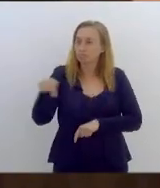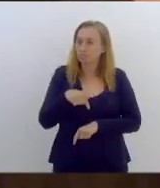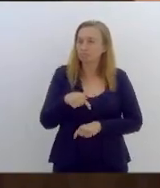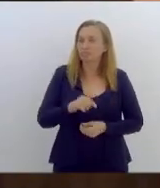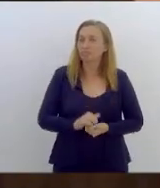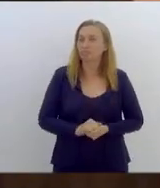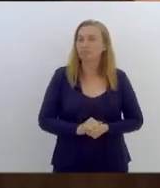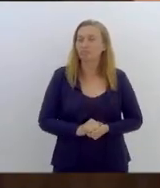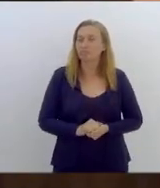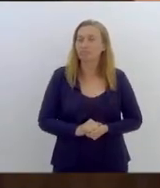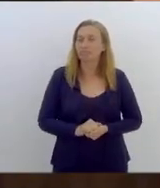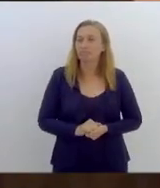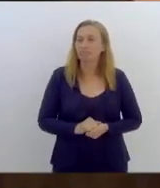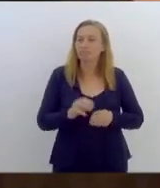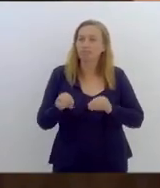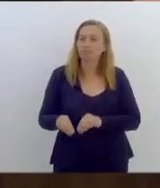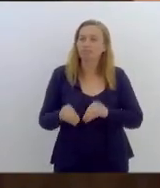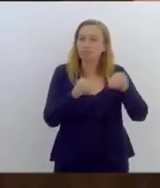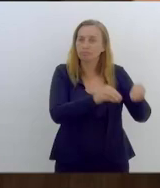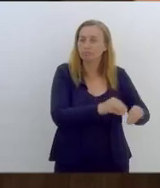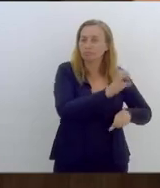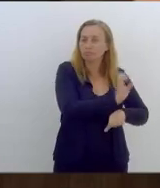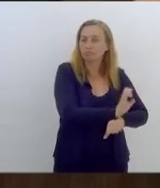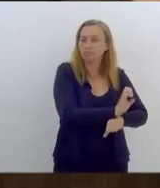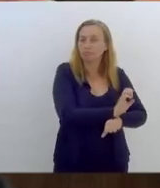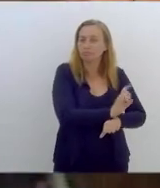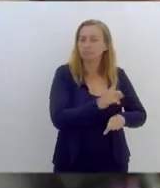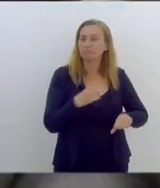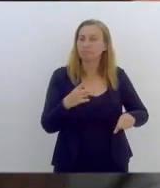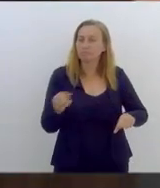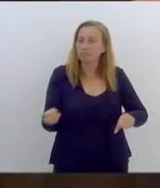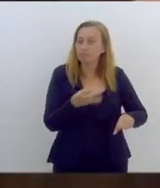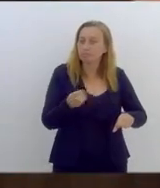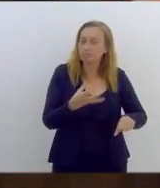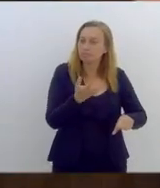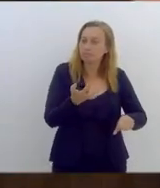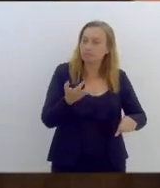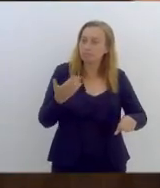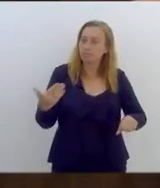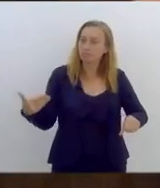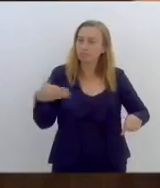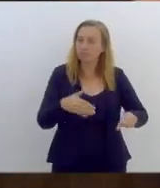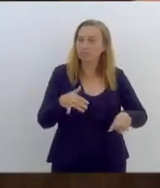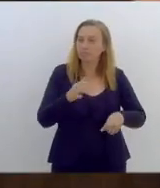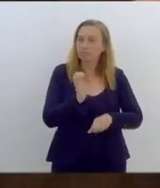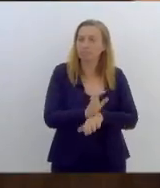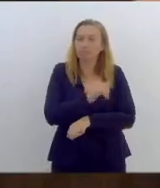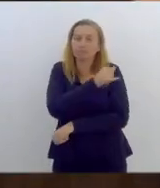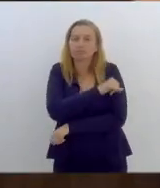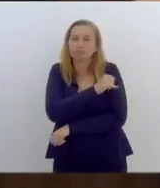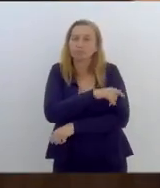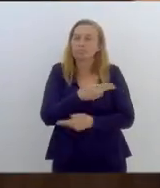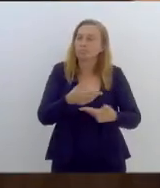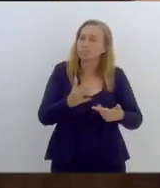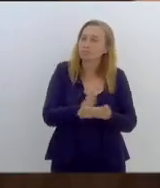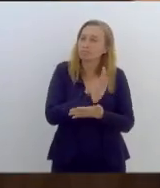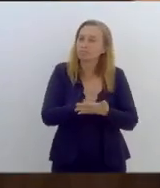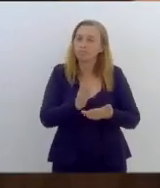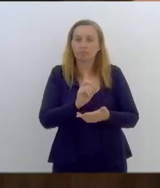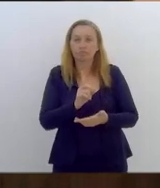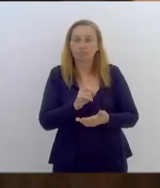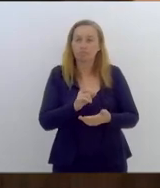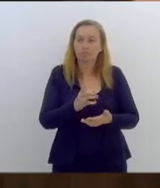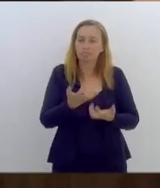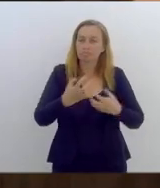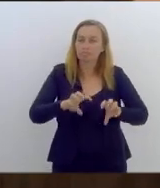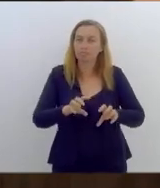indústrias acabam indo para outros estados e as novas que querem se implantar aqui no estado do Rio de Janeiro, muitas das vezes não vêm,